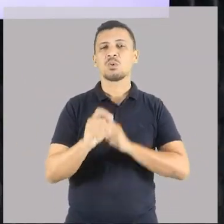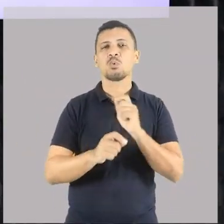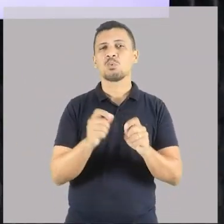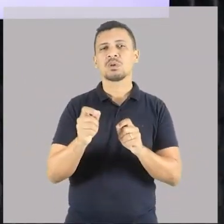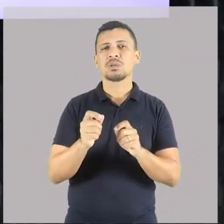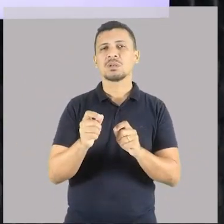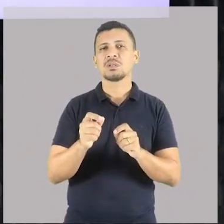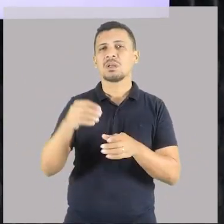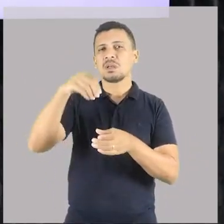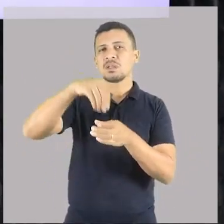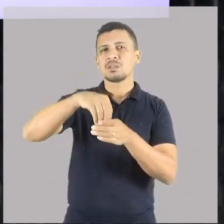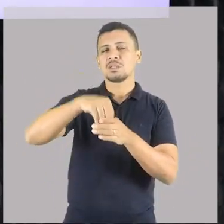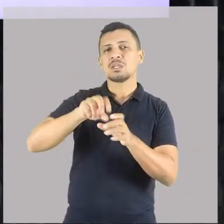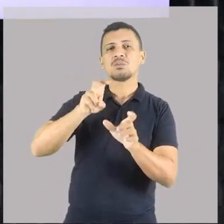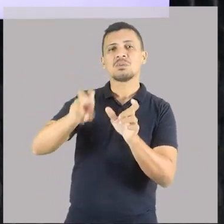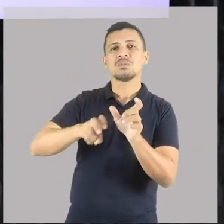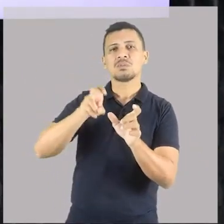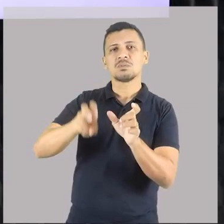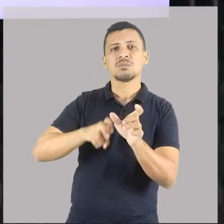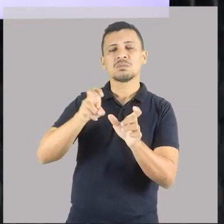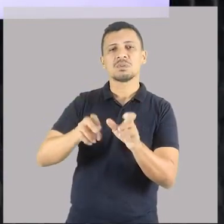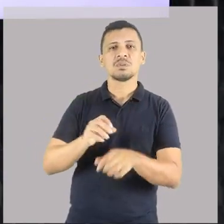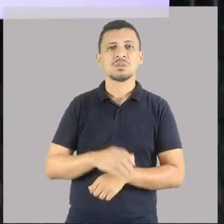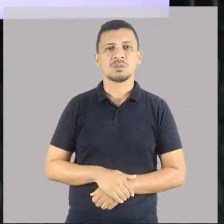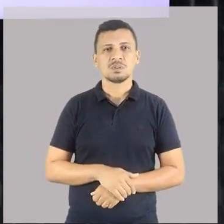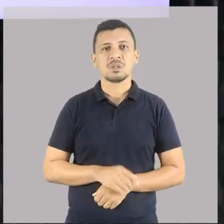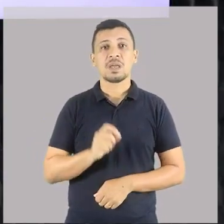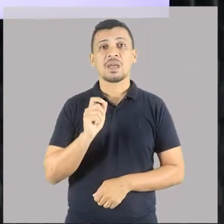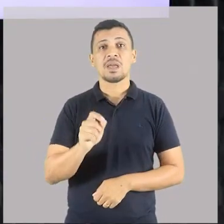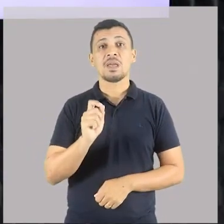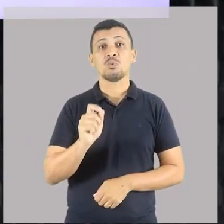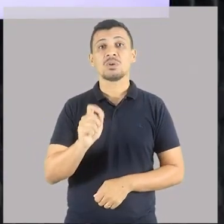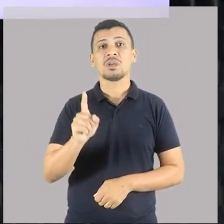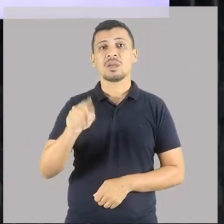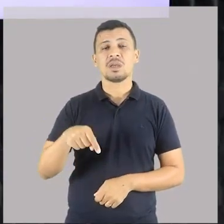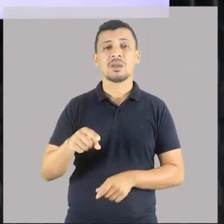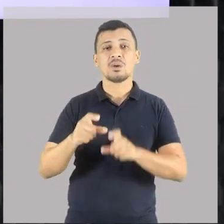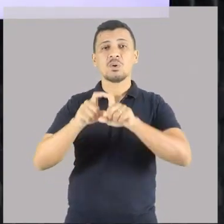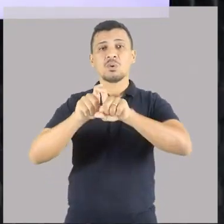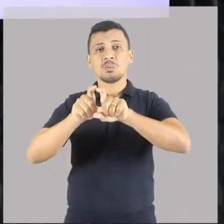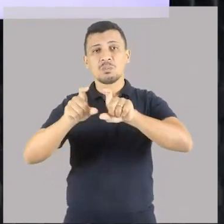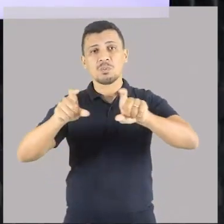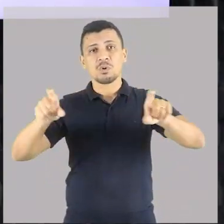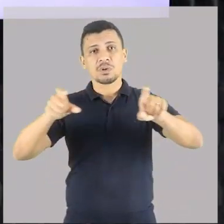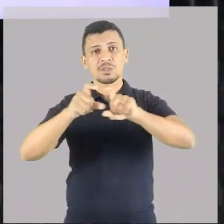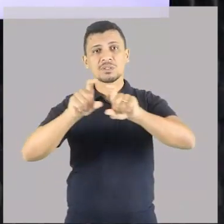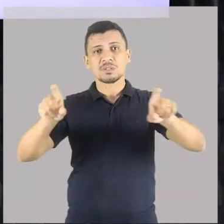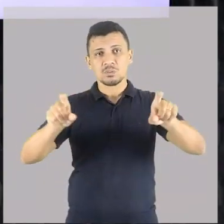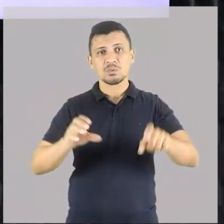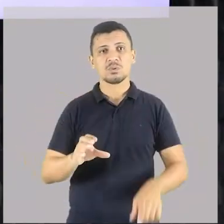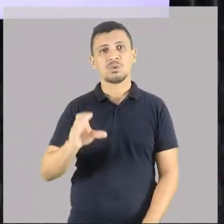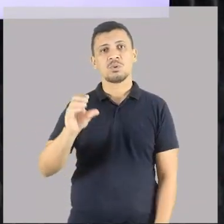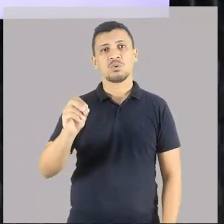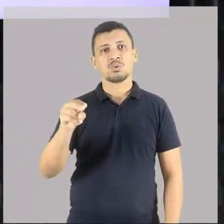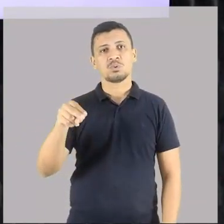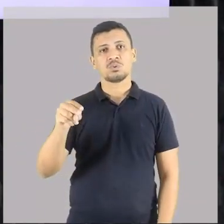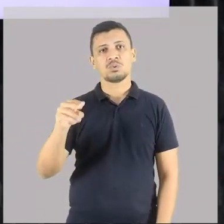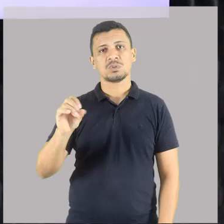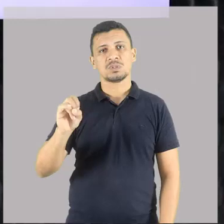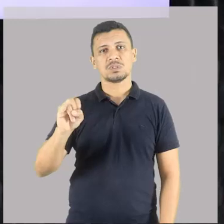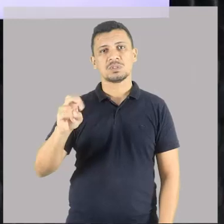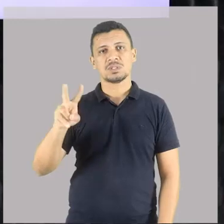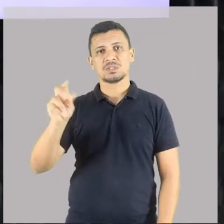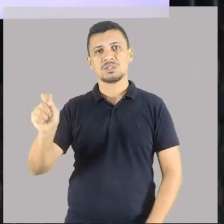das adverbiais, nós chamamos de oração concessiva, certo? Então, esse embora tenha